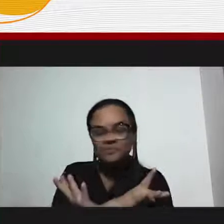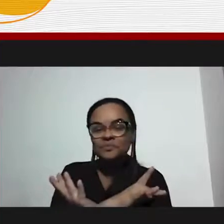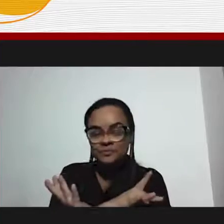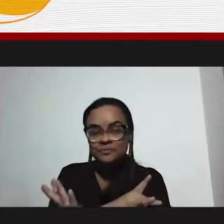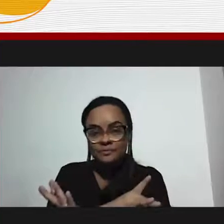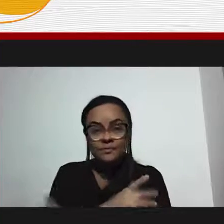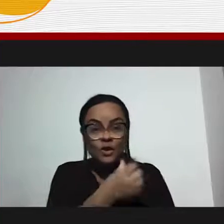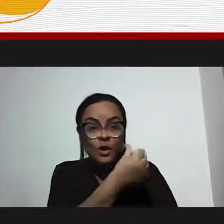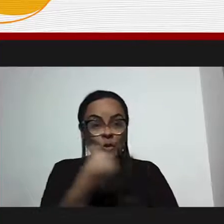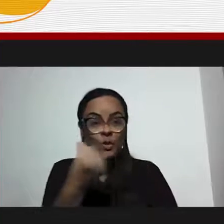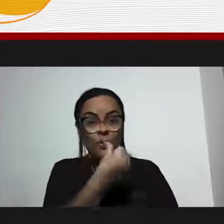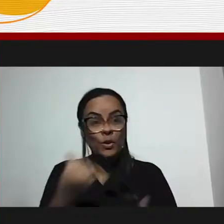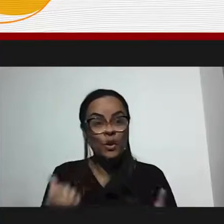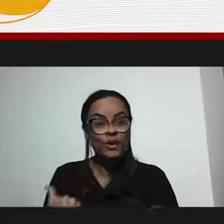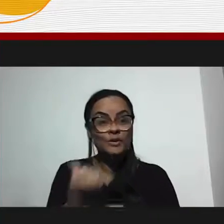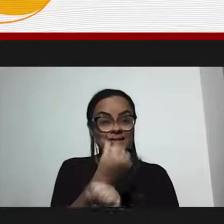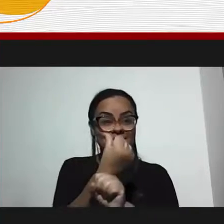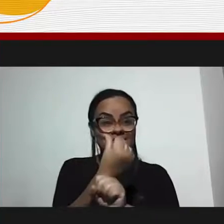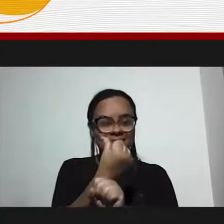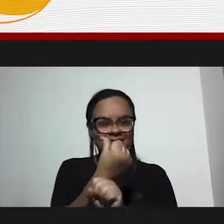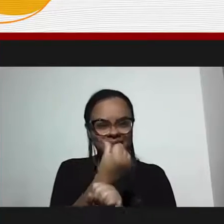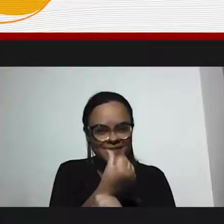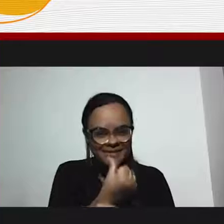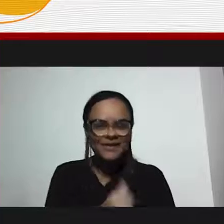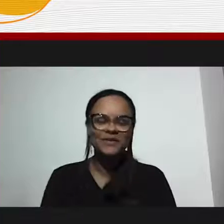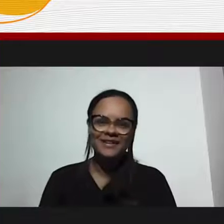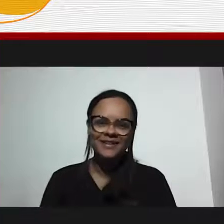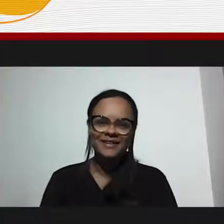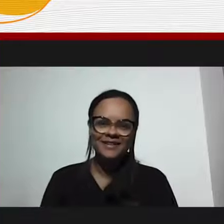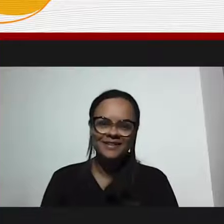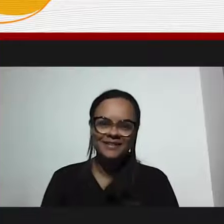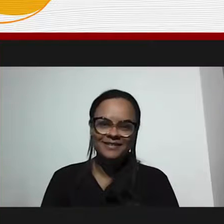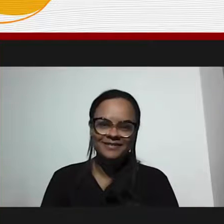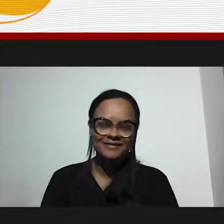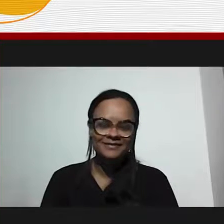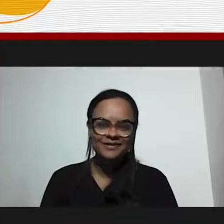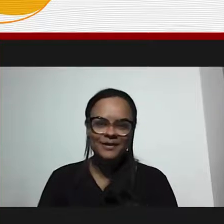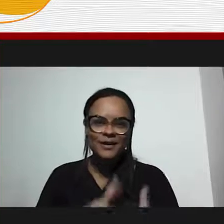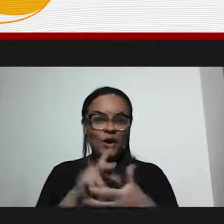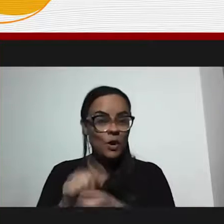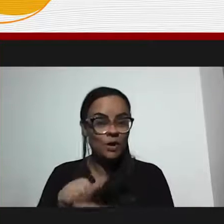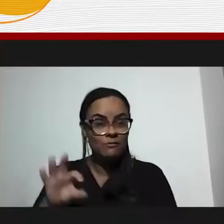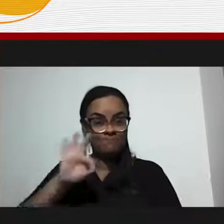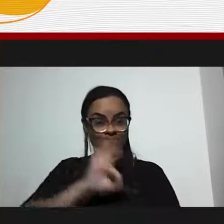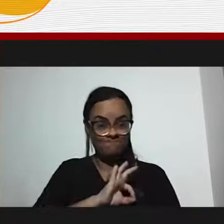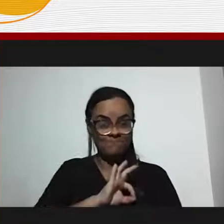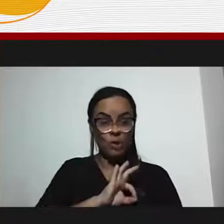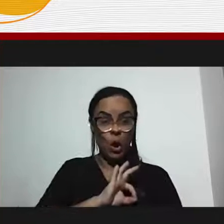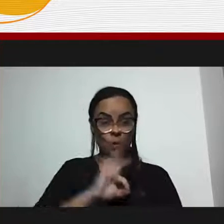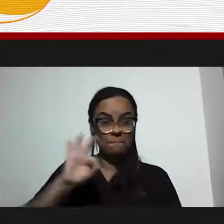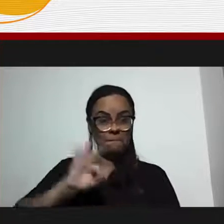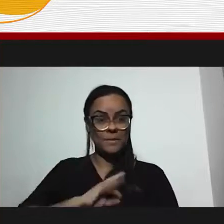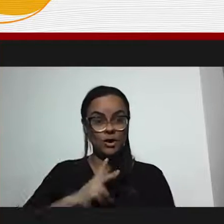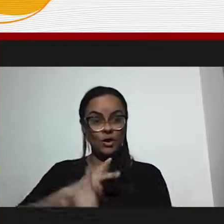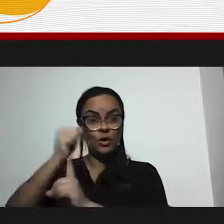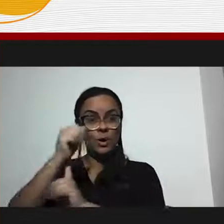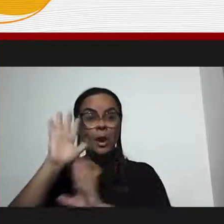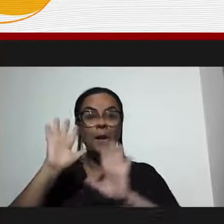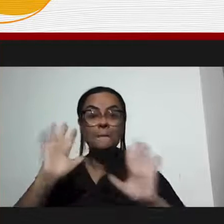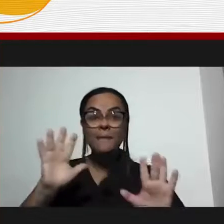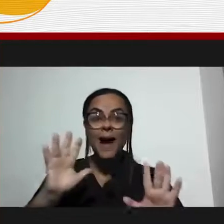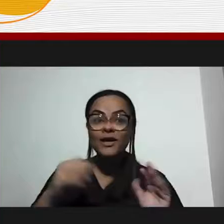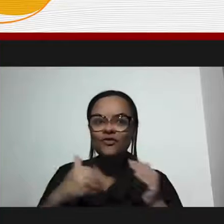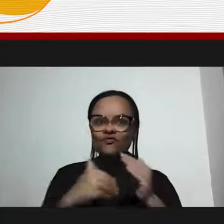sexta colocação, André, saímos na sexta colocação e todo mundo ganhou a medalha de honra ao mérito. Mas eu vou contar